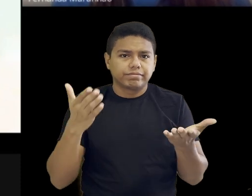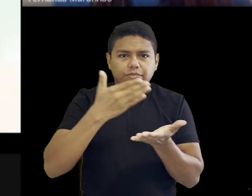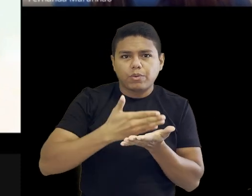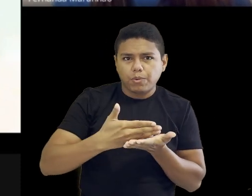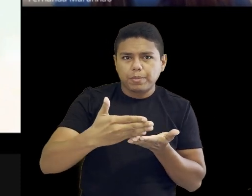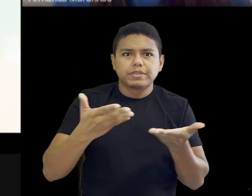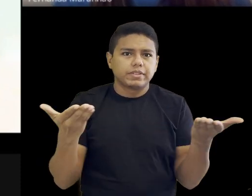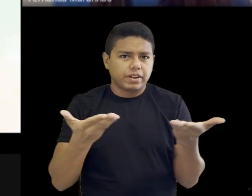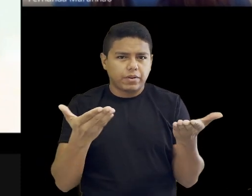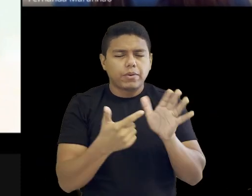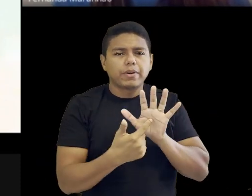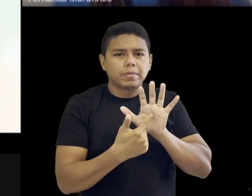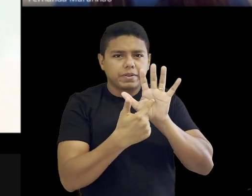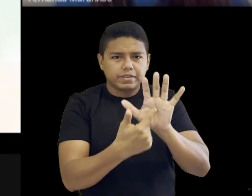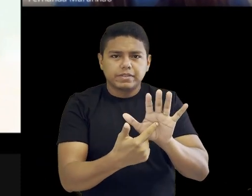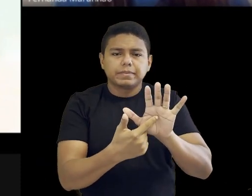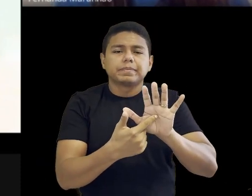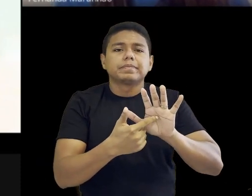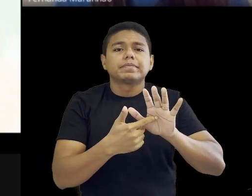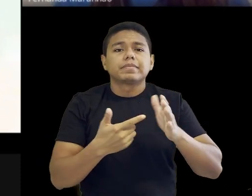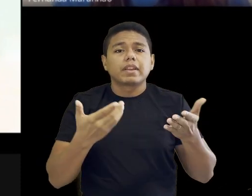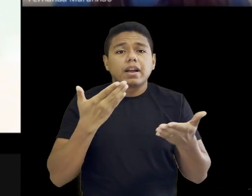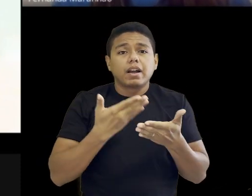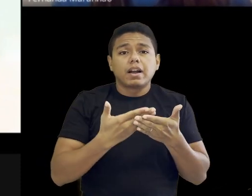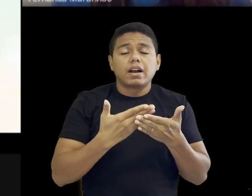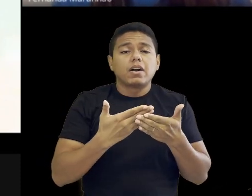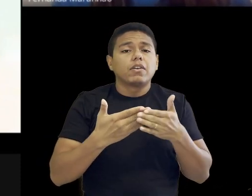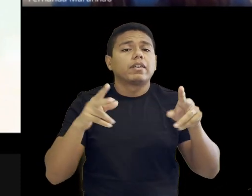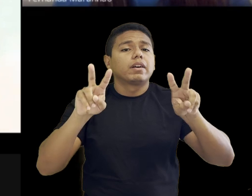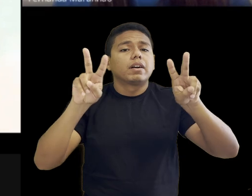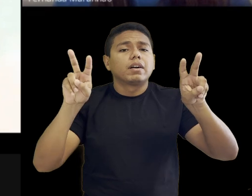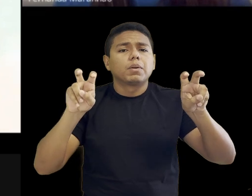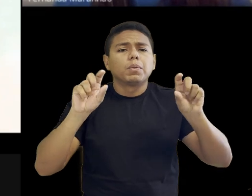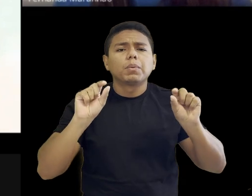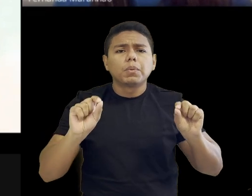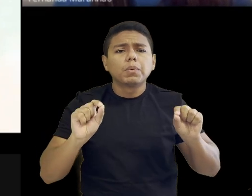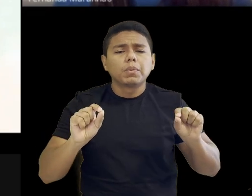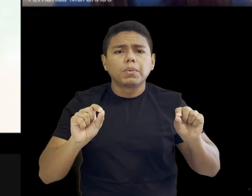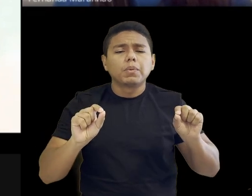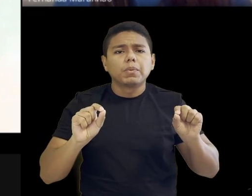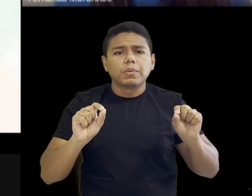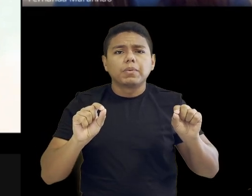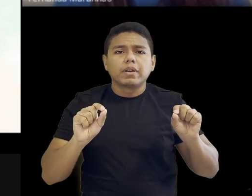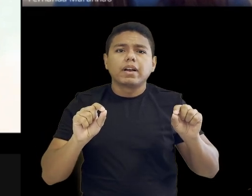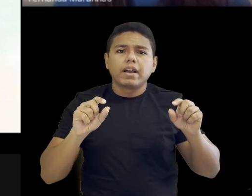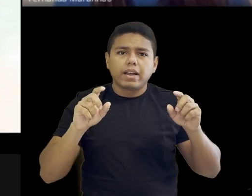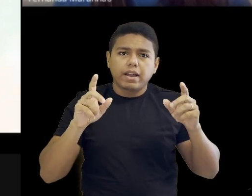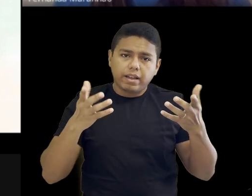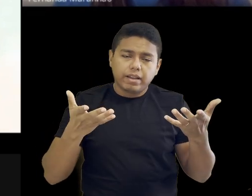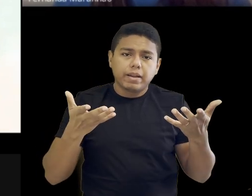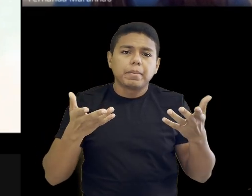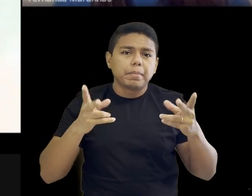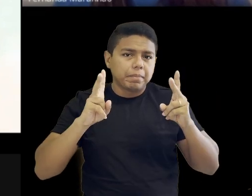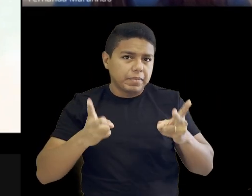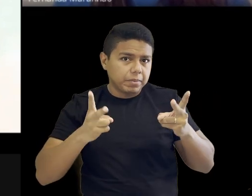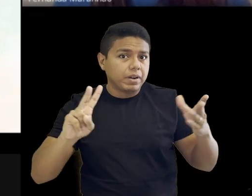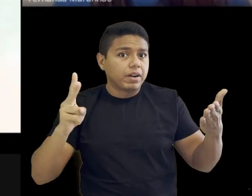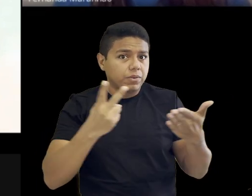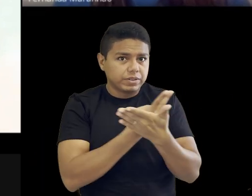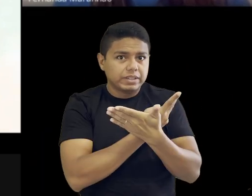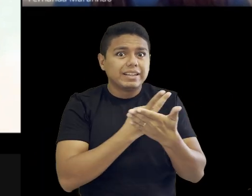clara. Vamos dar início à nossa apresentação. Essa aula trata-se de